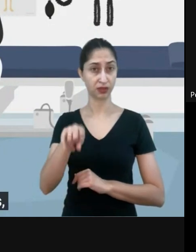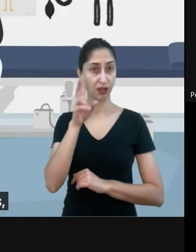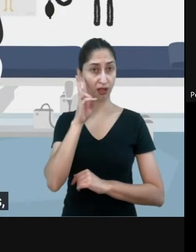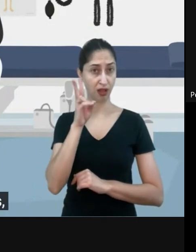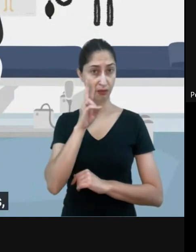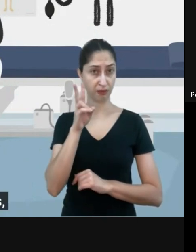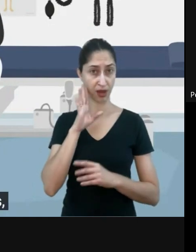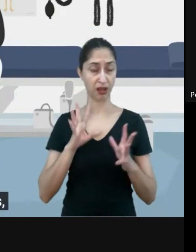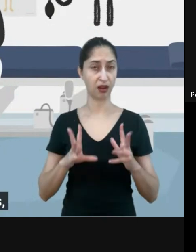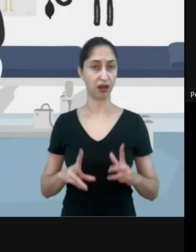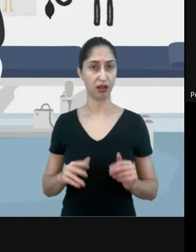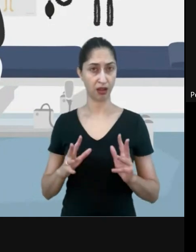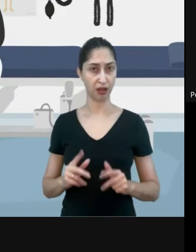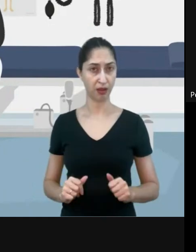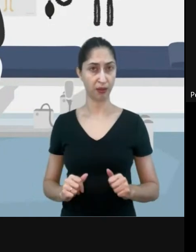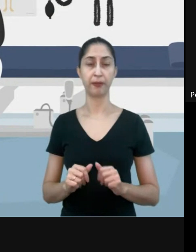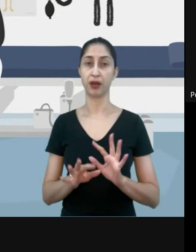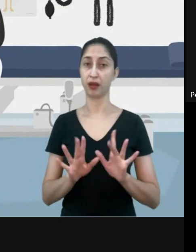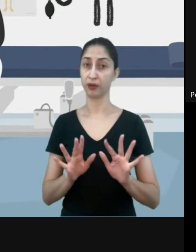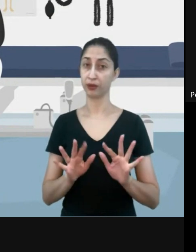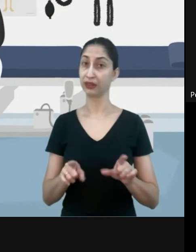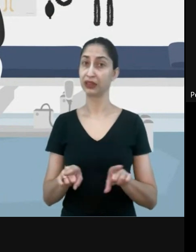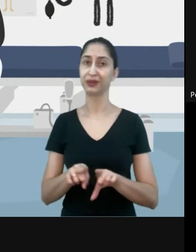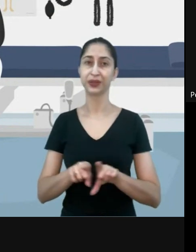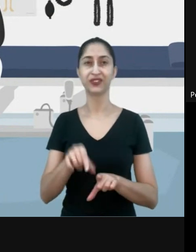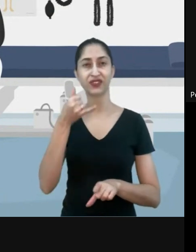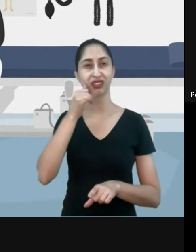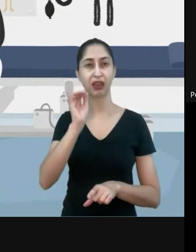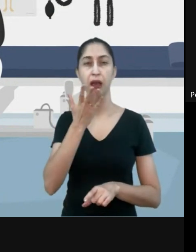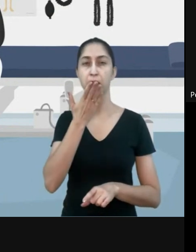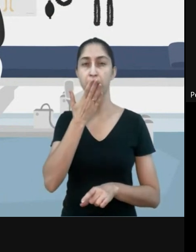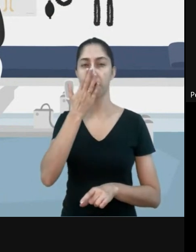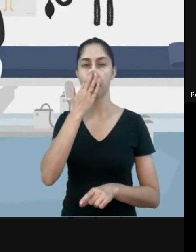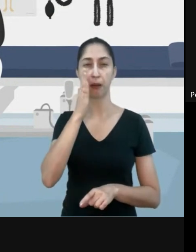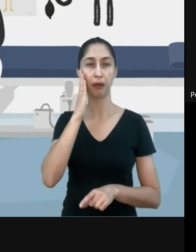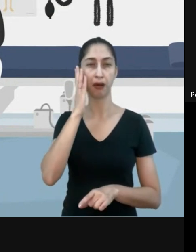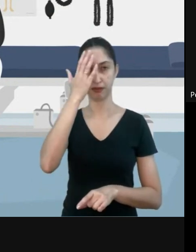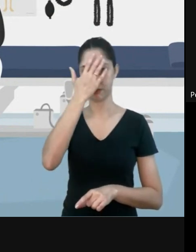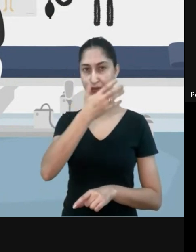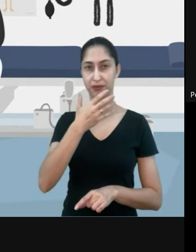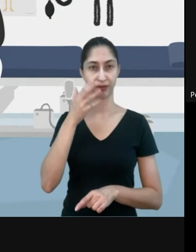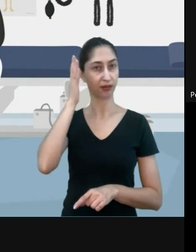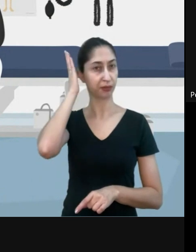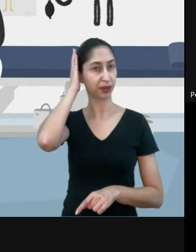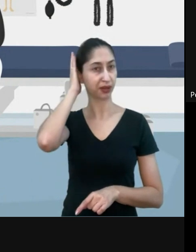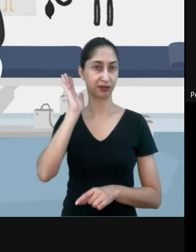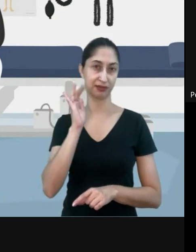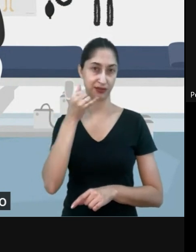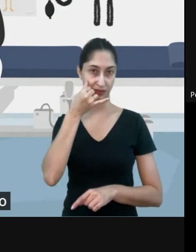Lembre-se, além de lavar as mãos, é importante evitar o hábito de levar as mãos à boca, nariz, olhos, rosto ou